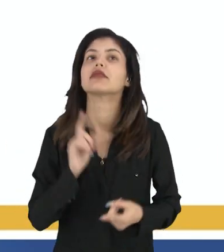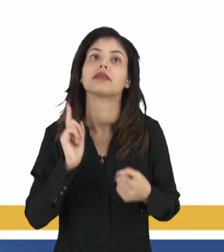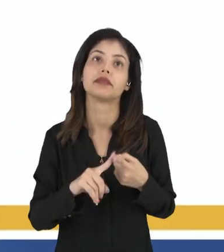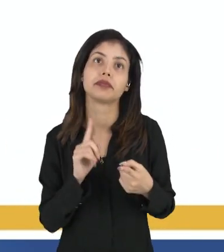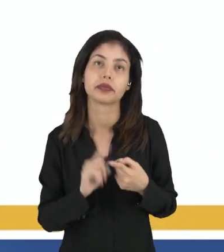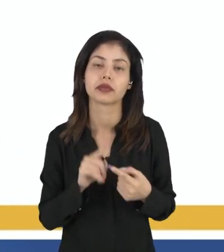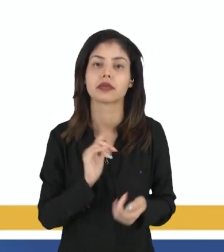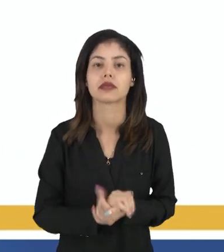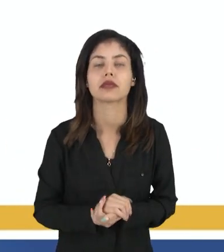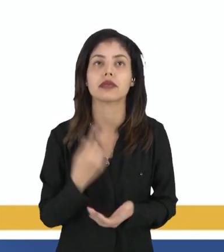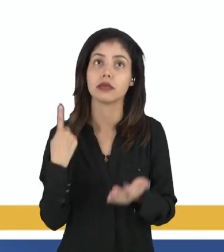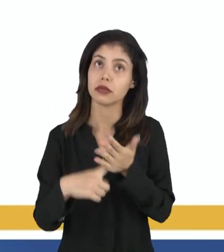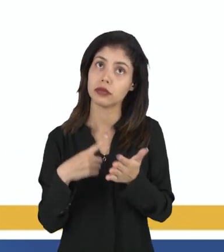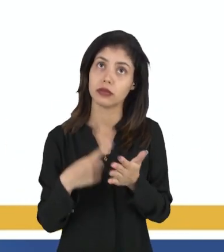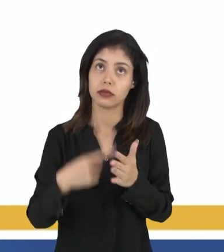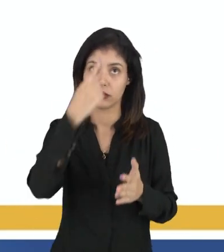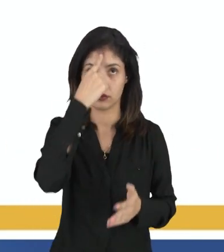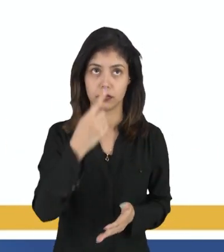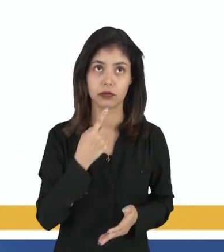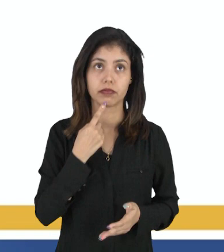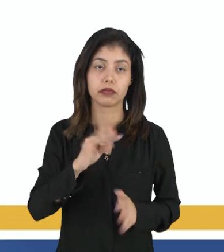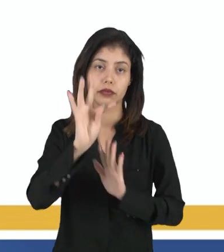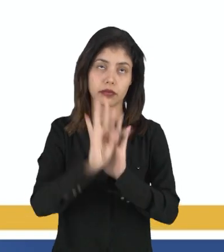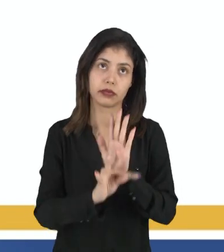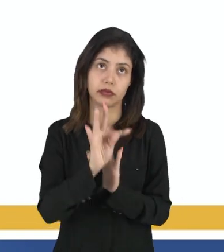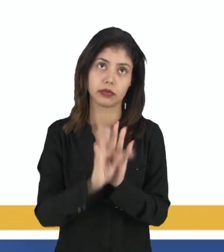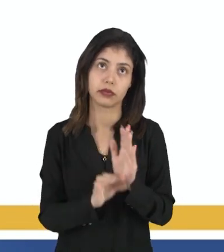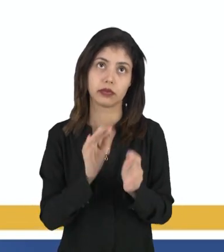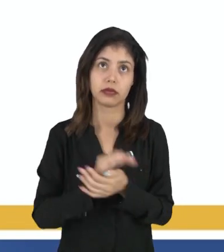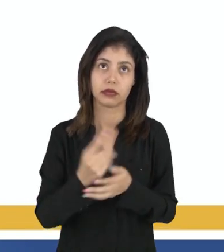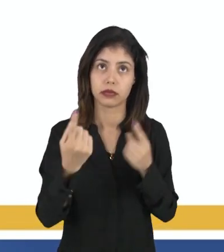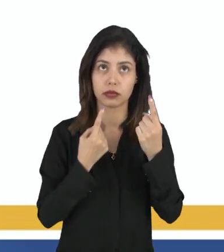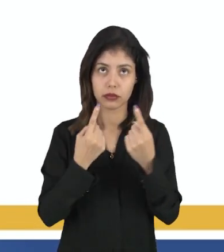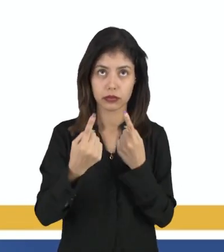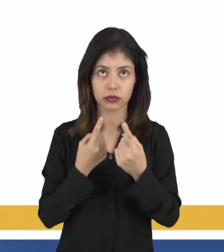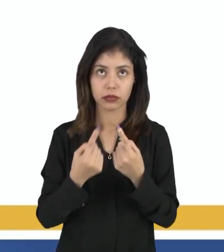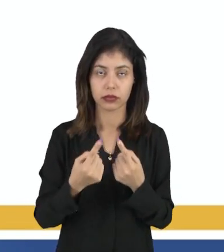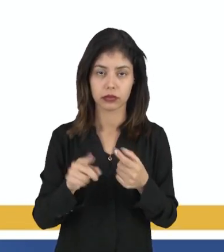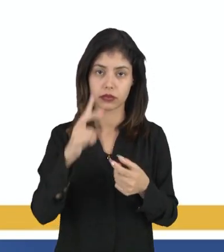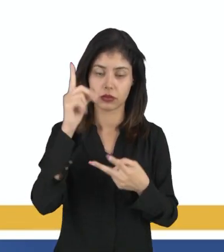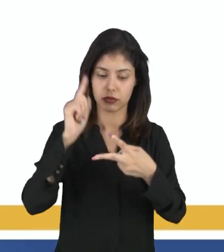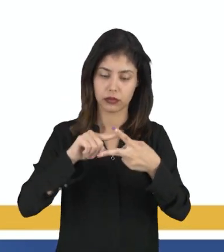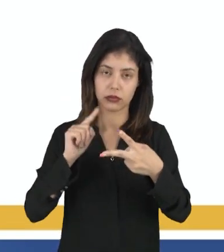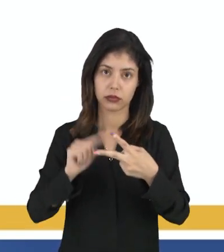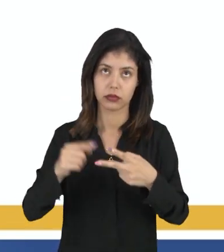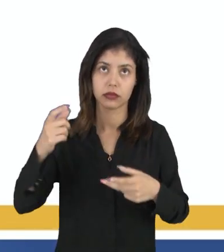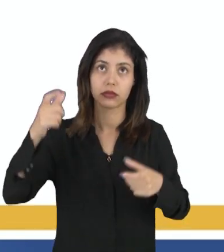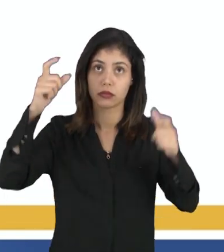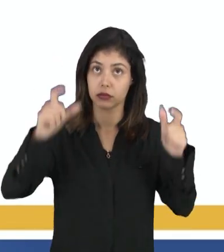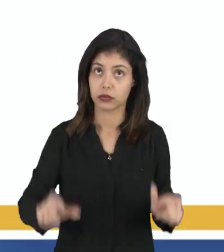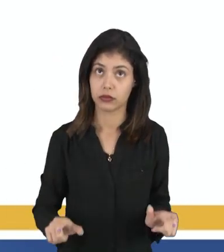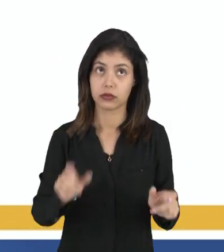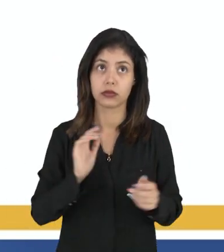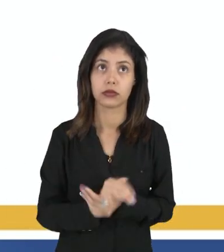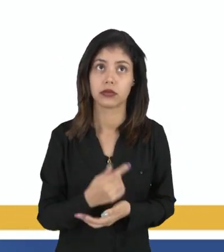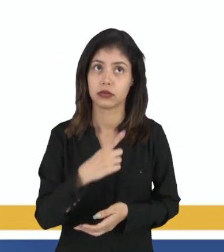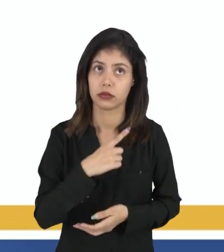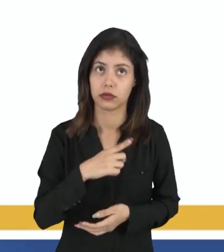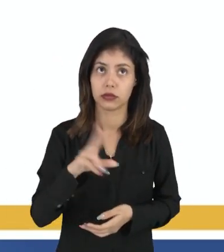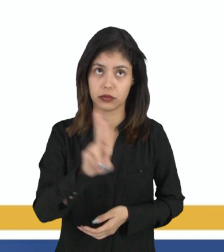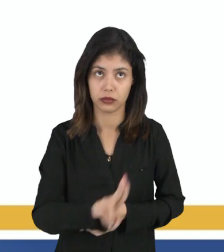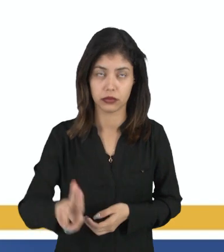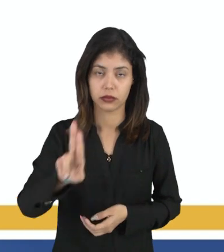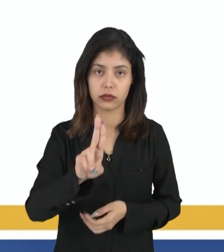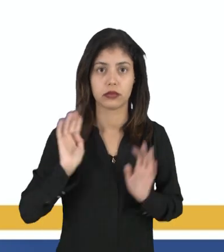primeira pergunta. De acordo com a imagem do texto, a situação comunicativa entre os 2